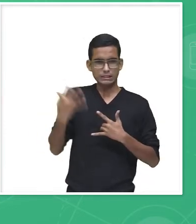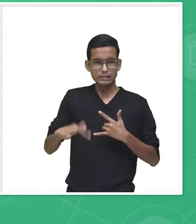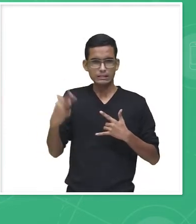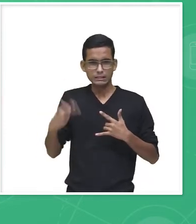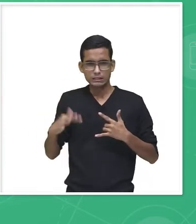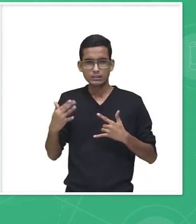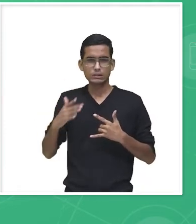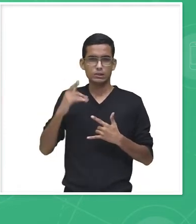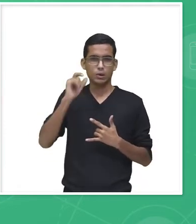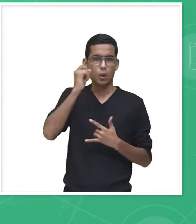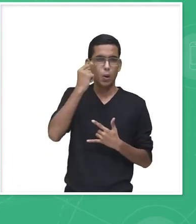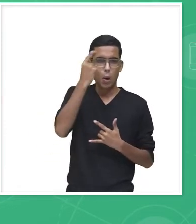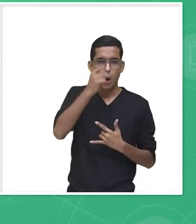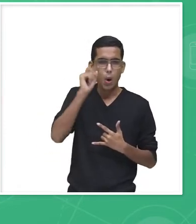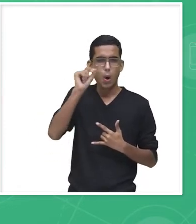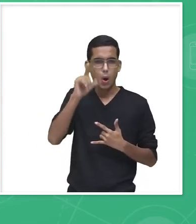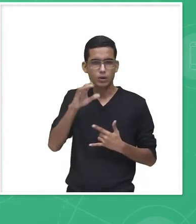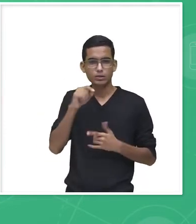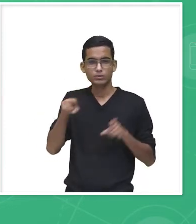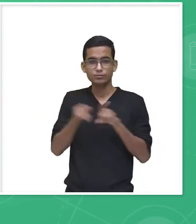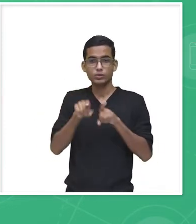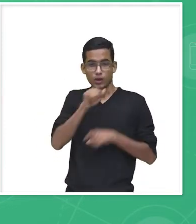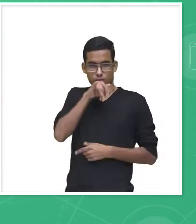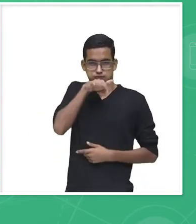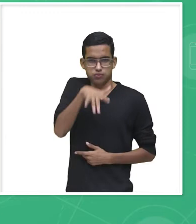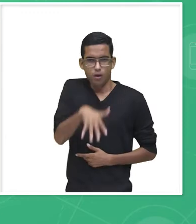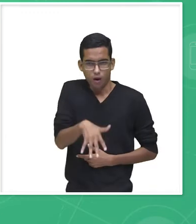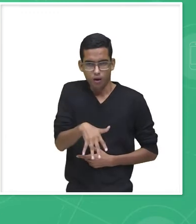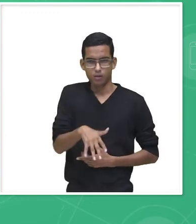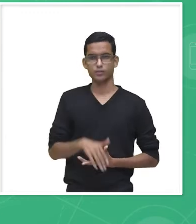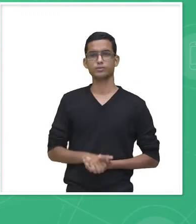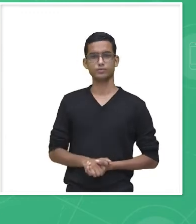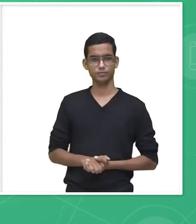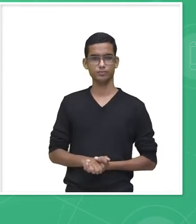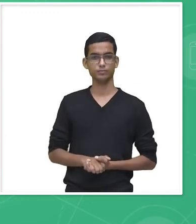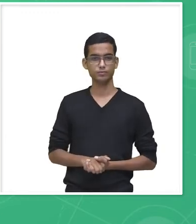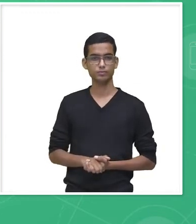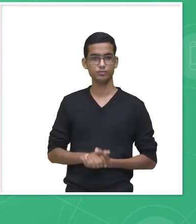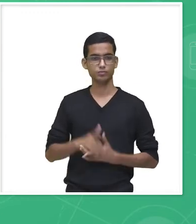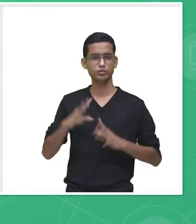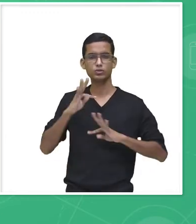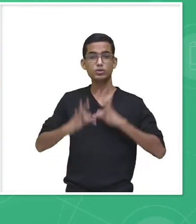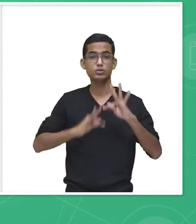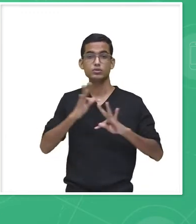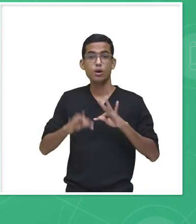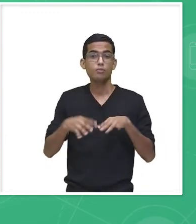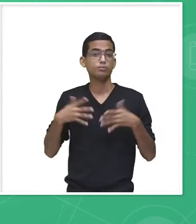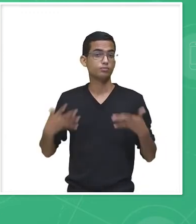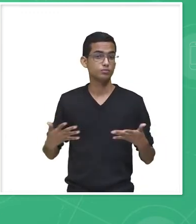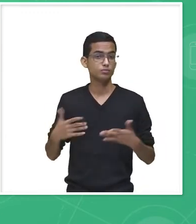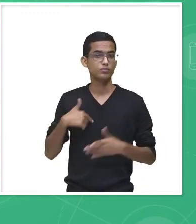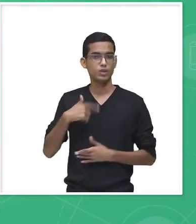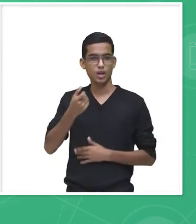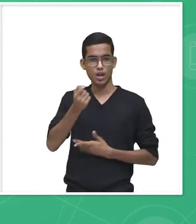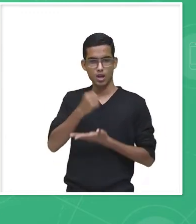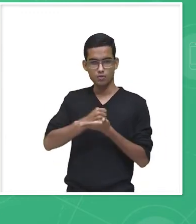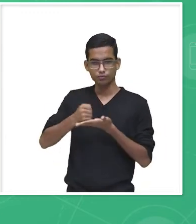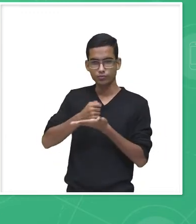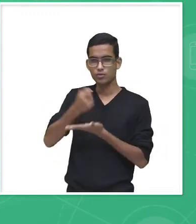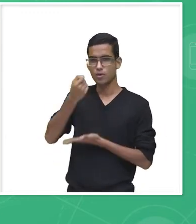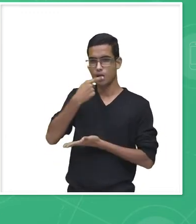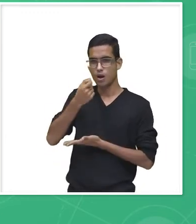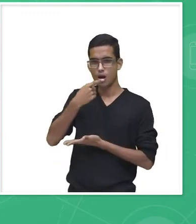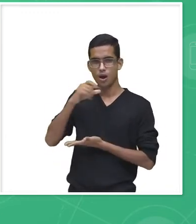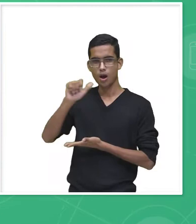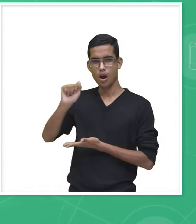náuseas e vômitos o tratamento para os cálculos renais são analgésicos não é contra a dor e cálculos menores